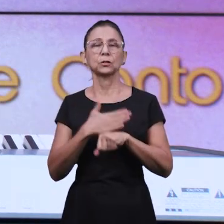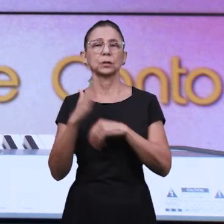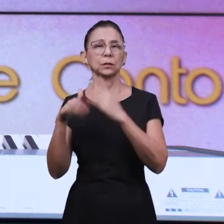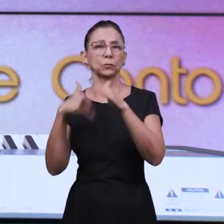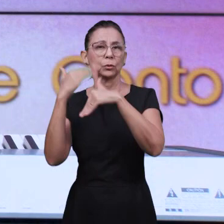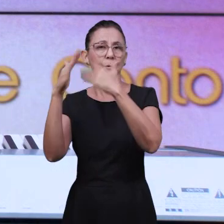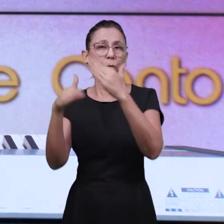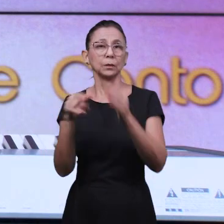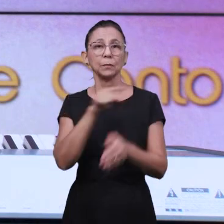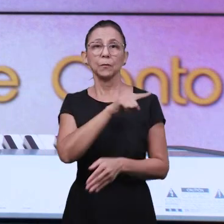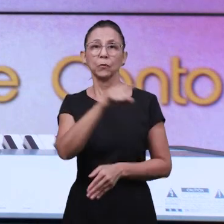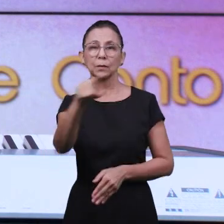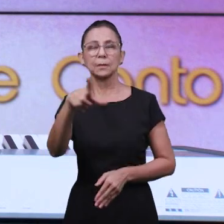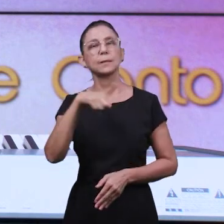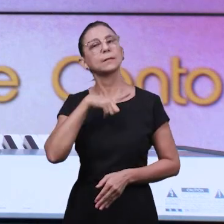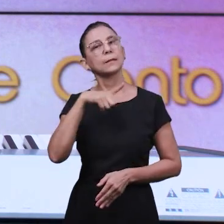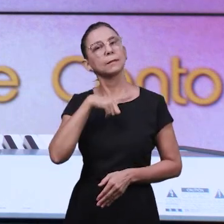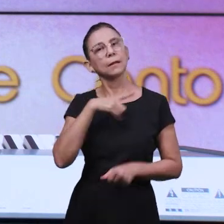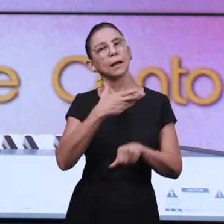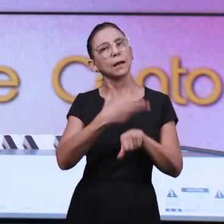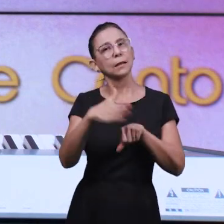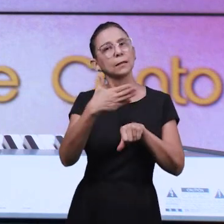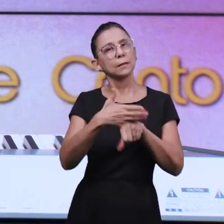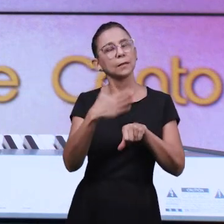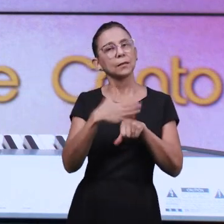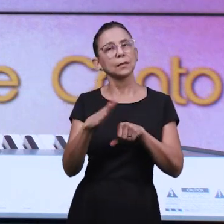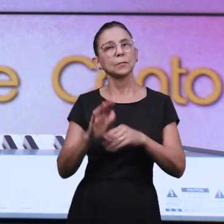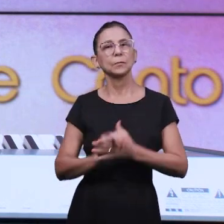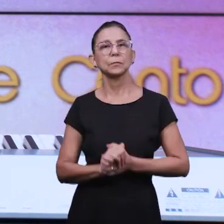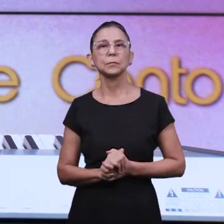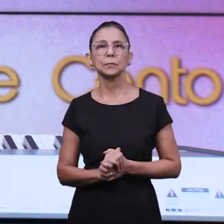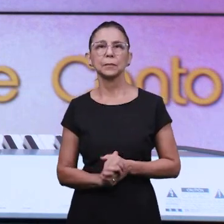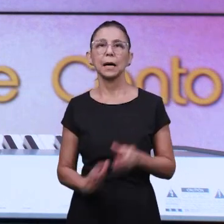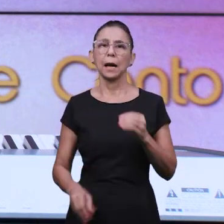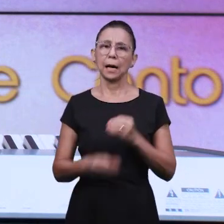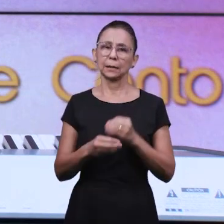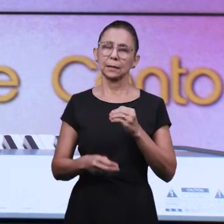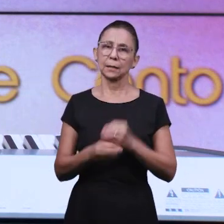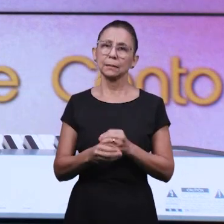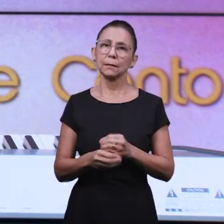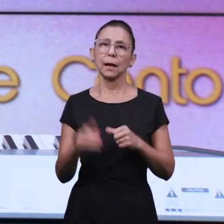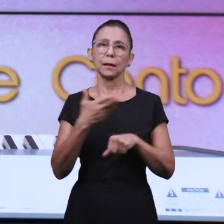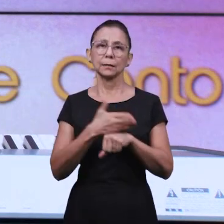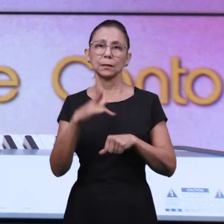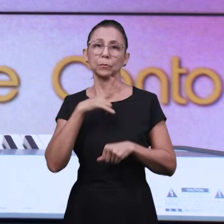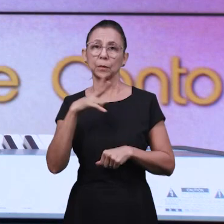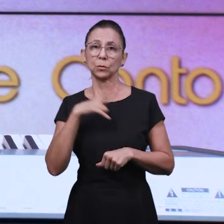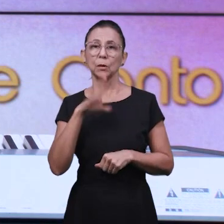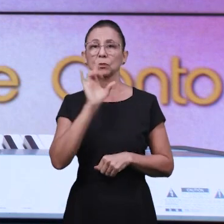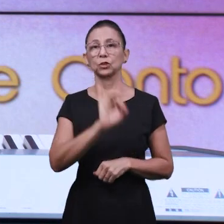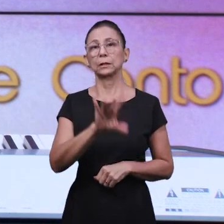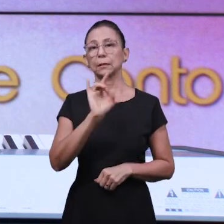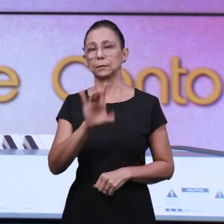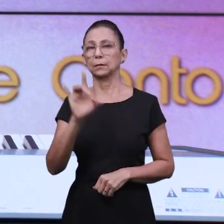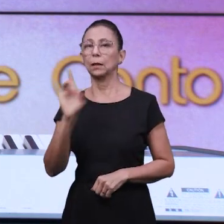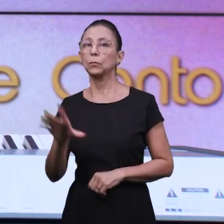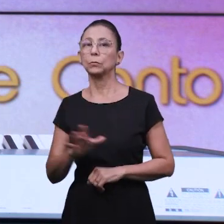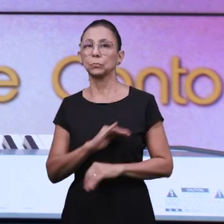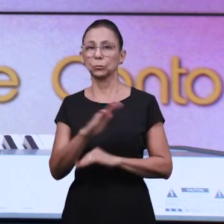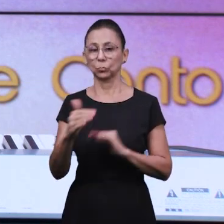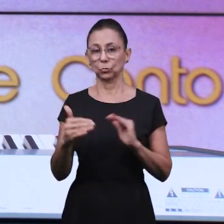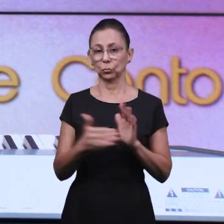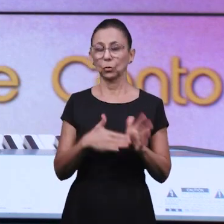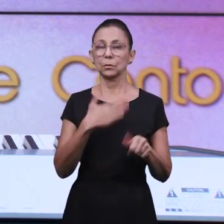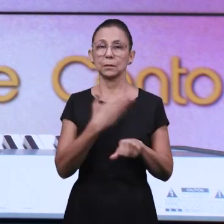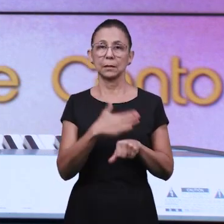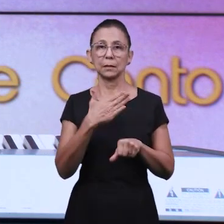aulas para que os irmãos possam ter exercício para acrescentarem no treino individual de cada um. Todos